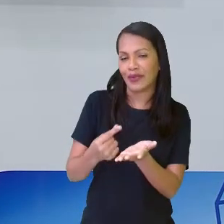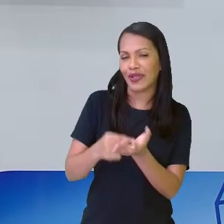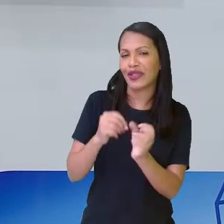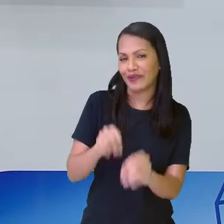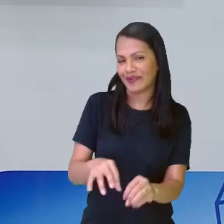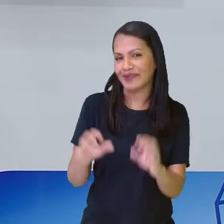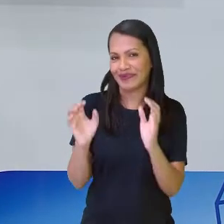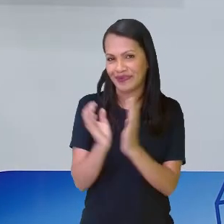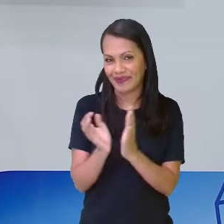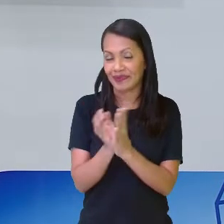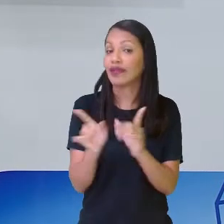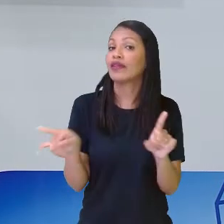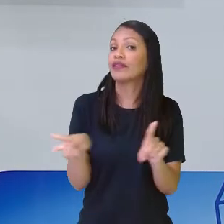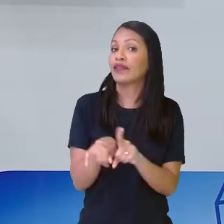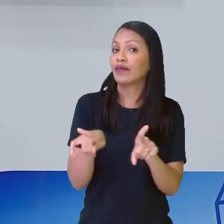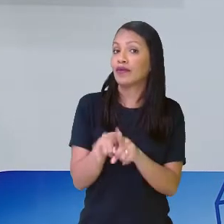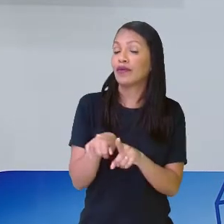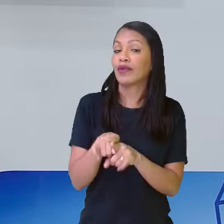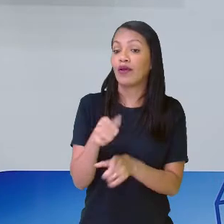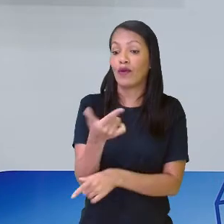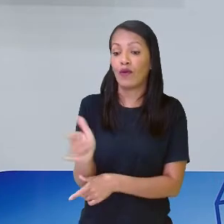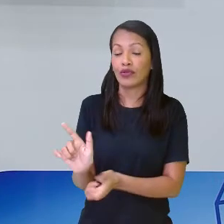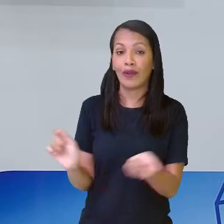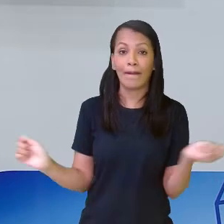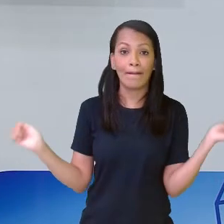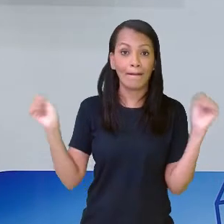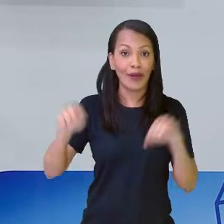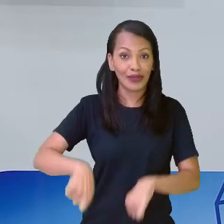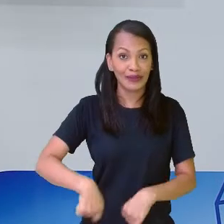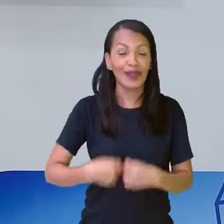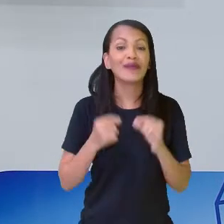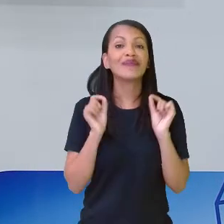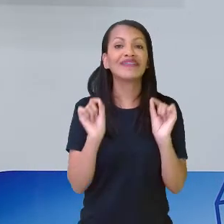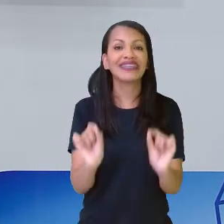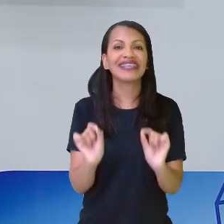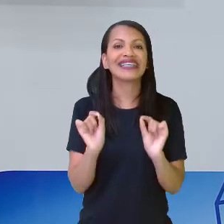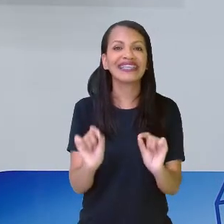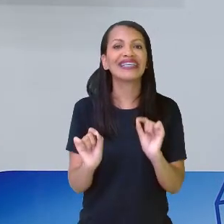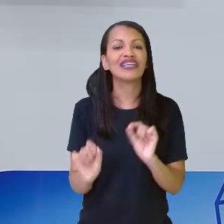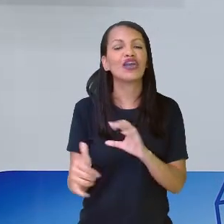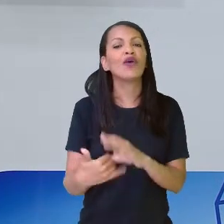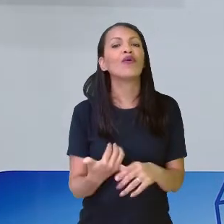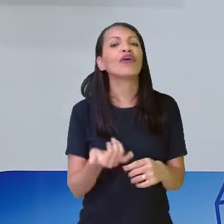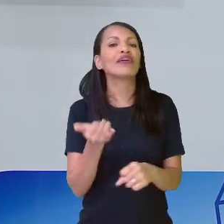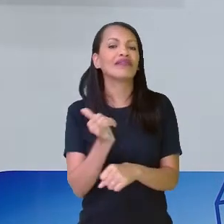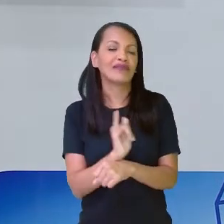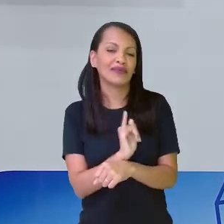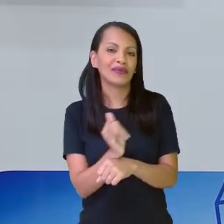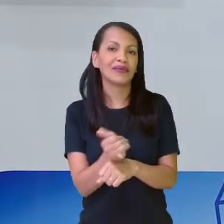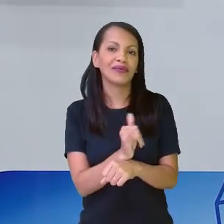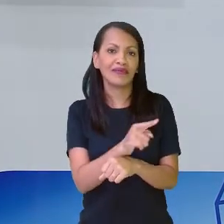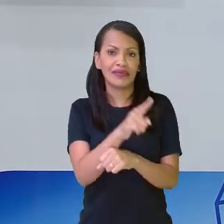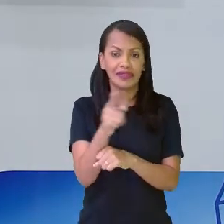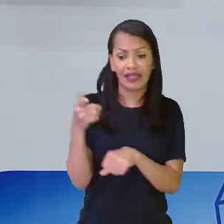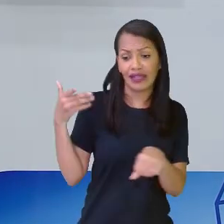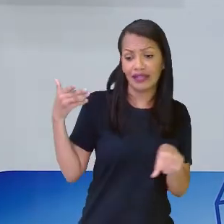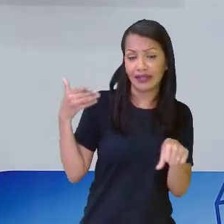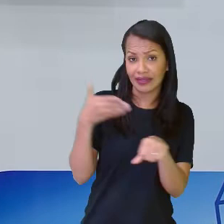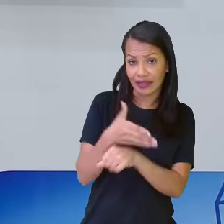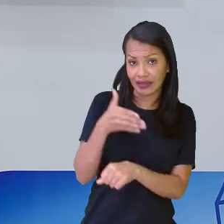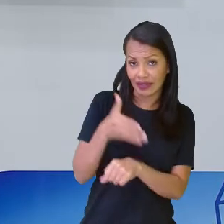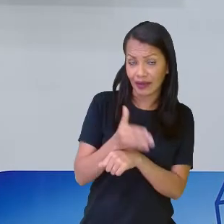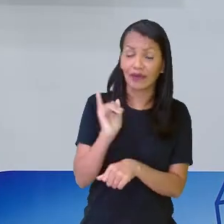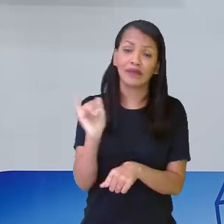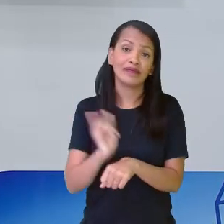aplicativo, nós temos também outras possibilidades, que é através do canal do YouTube, e aí você vai acessar lá o canal do